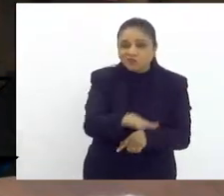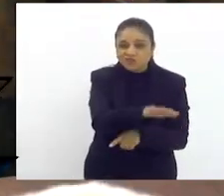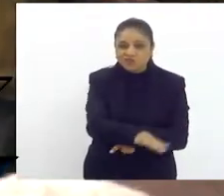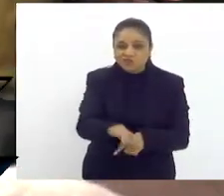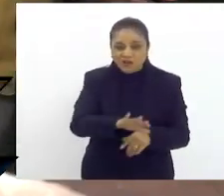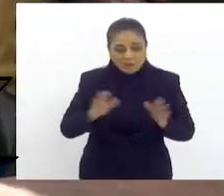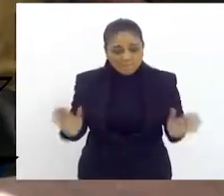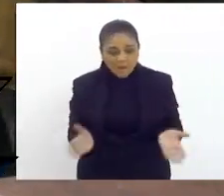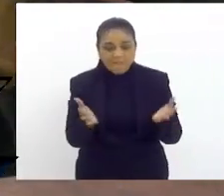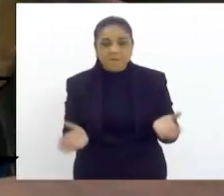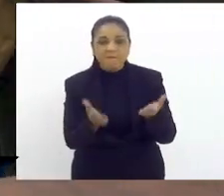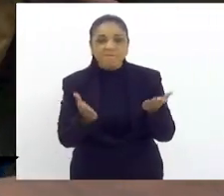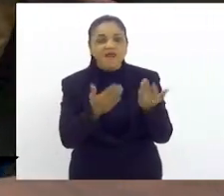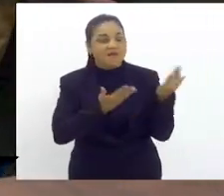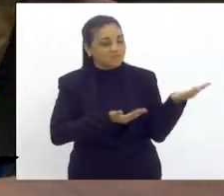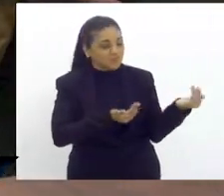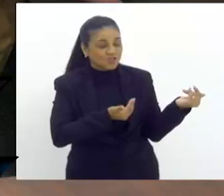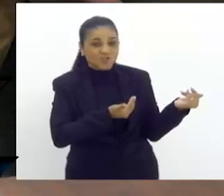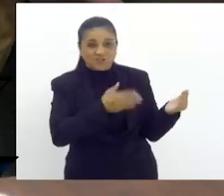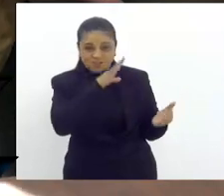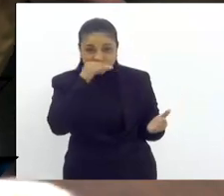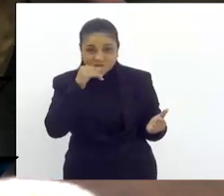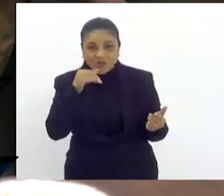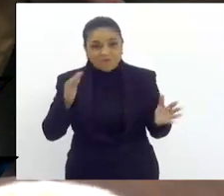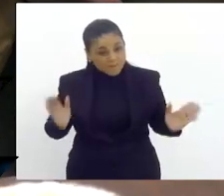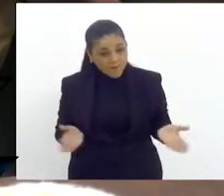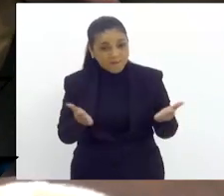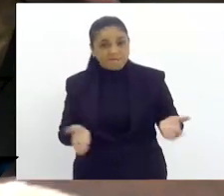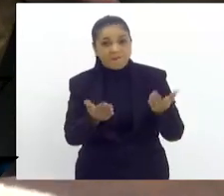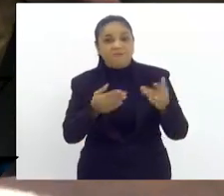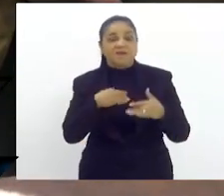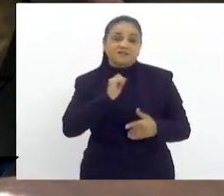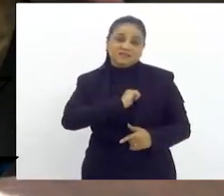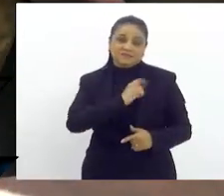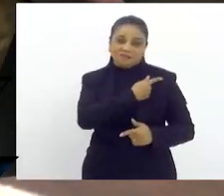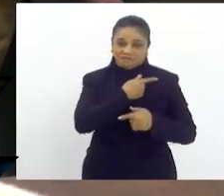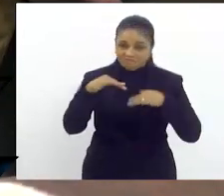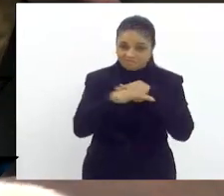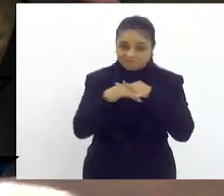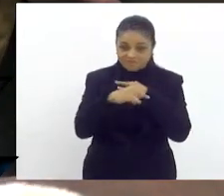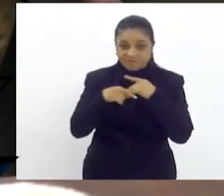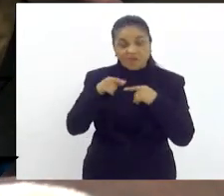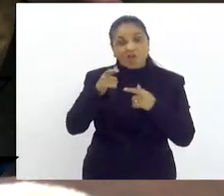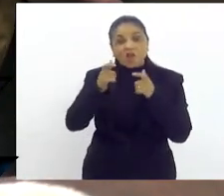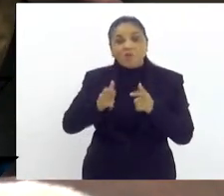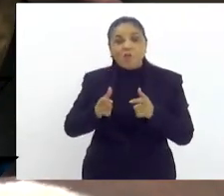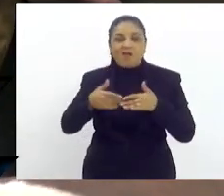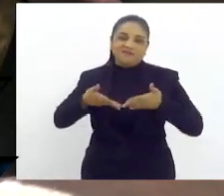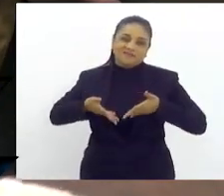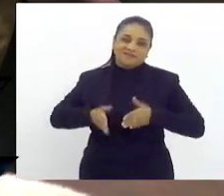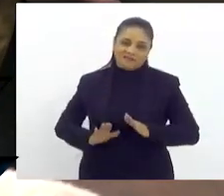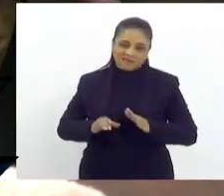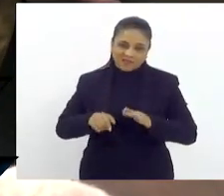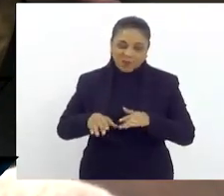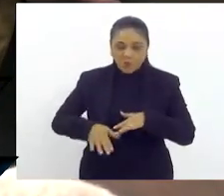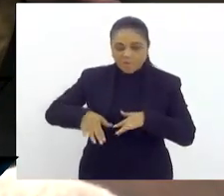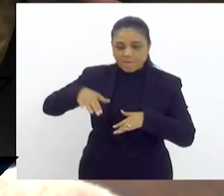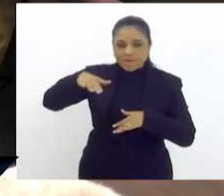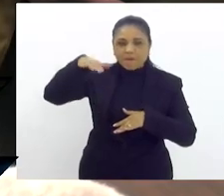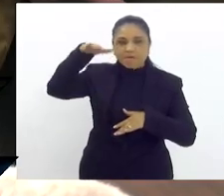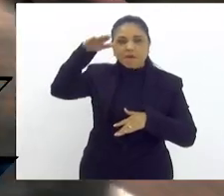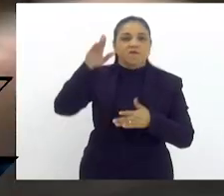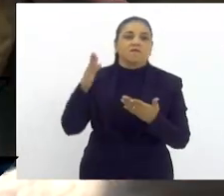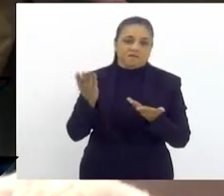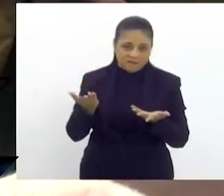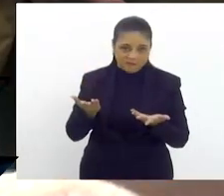e a nossa juventude de São Gonçalo onde ele nasceu e foi criado então Presidente